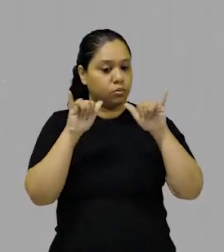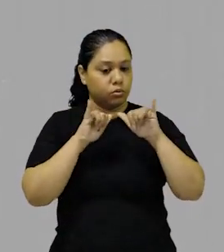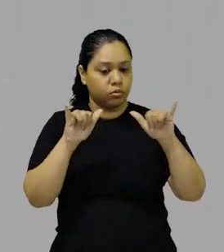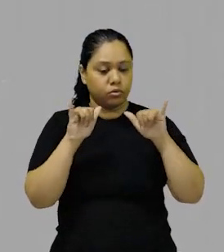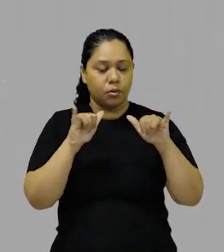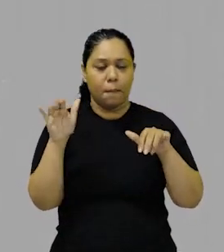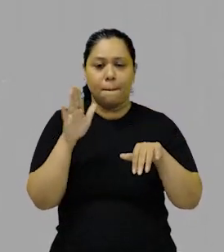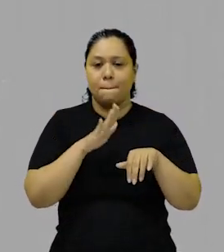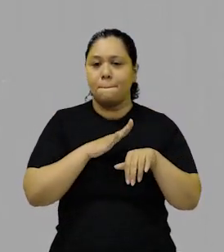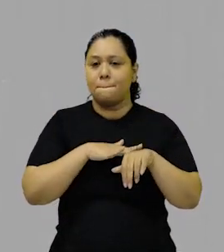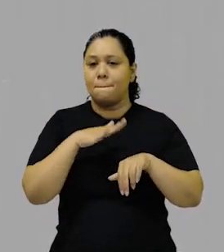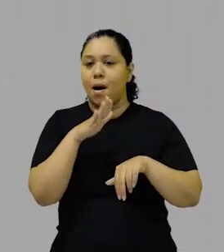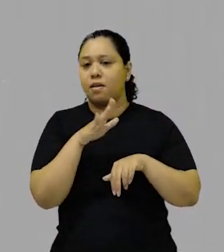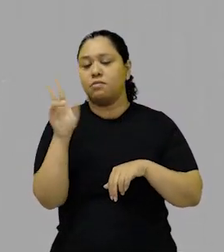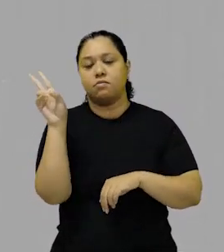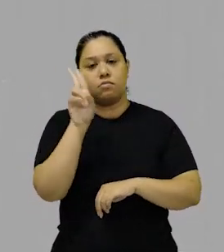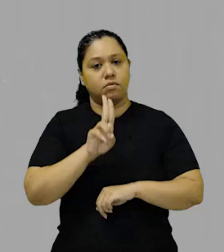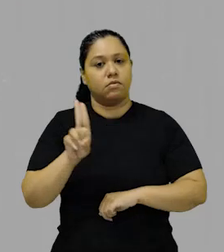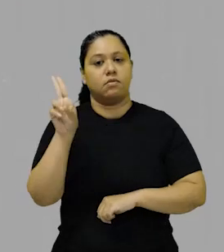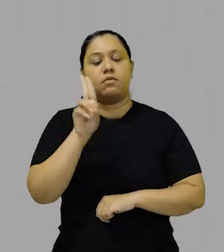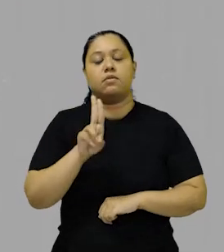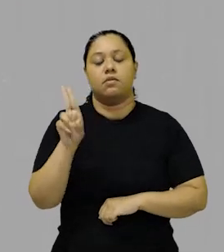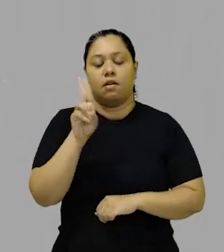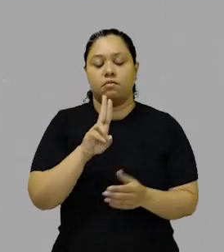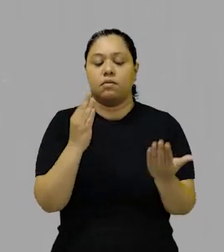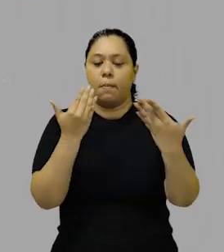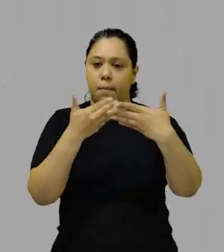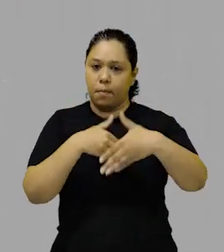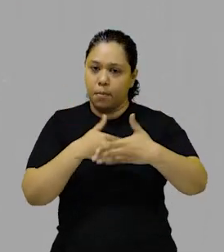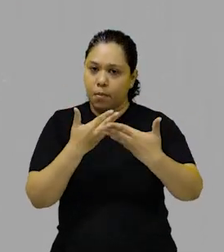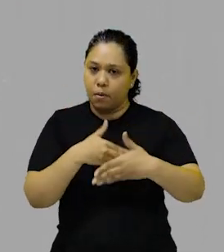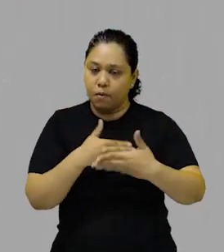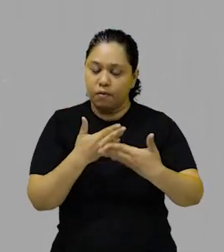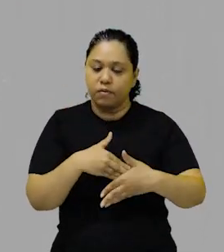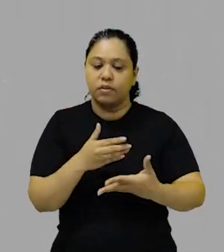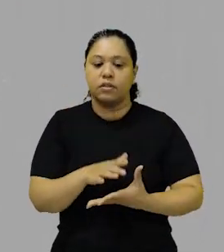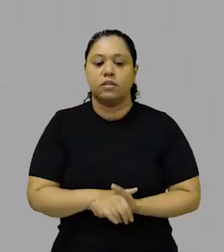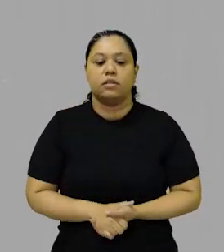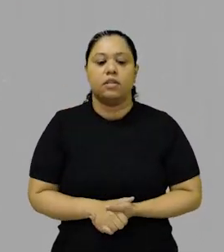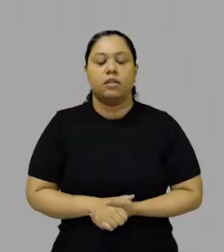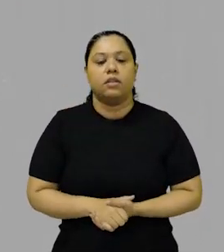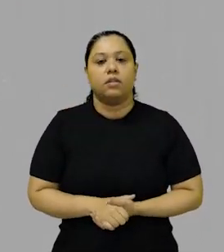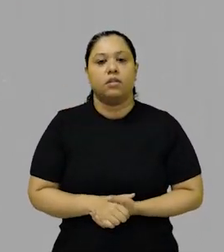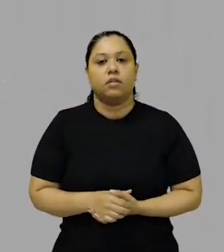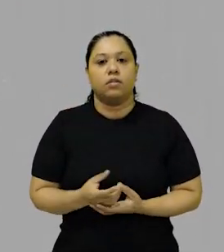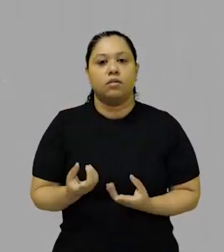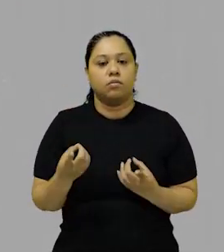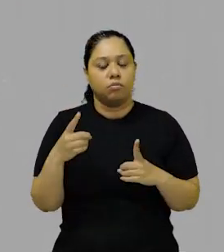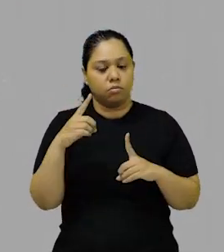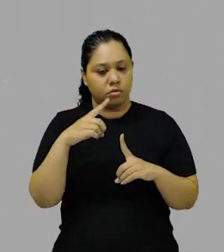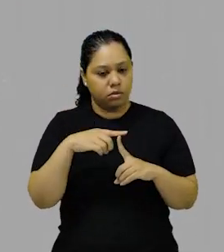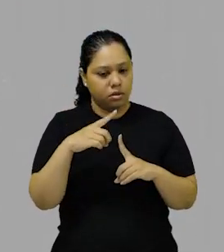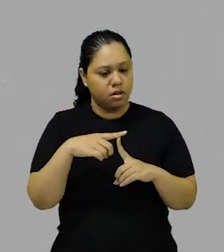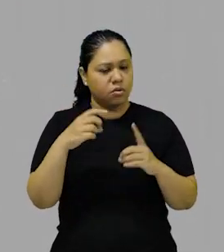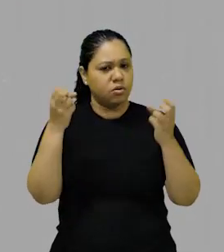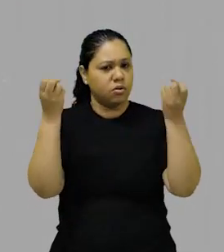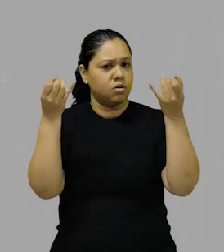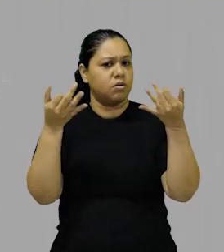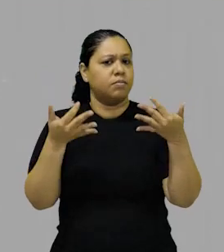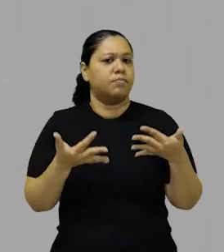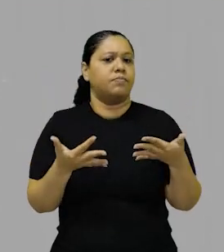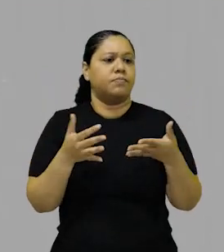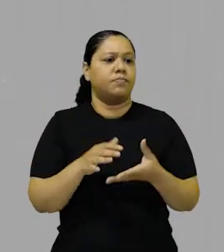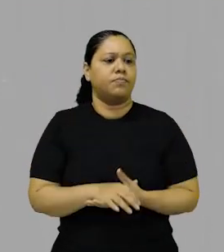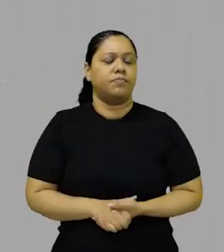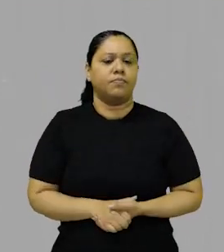gênero mais recorrente, tá? Nessas provas, que segue a tipologia expositiva, né? São os